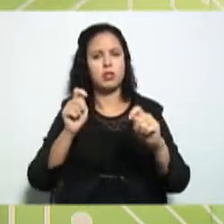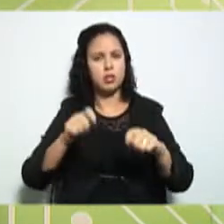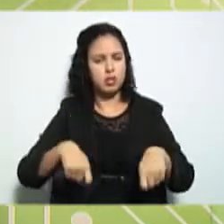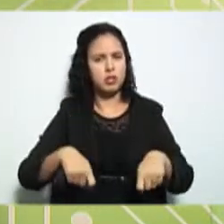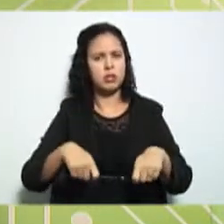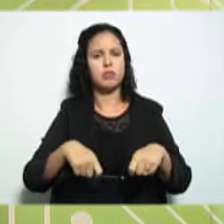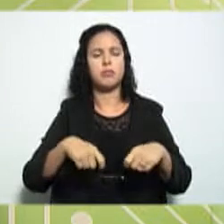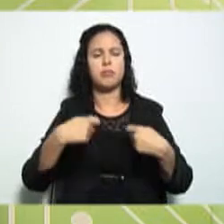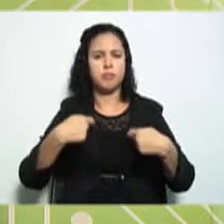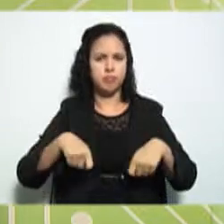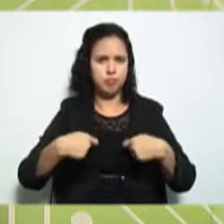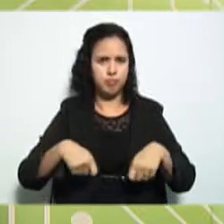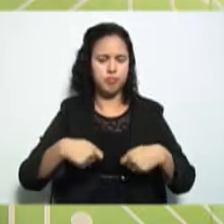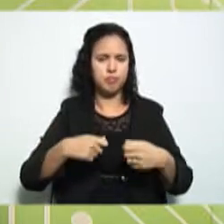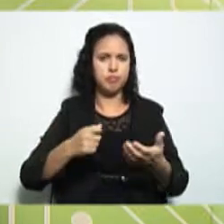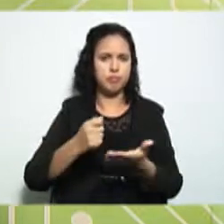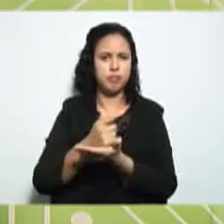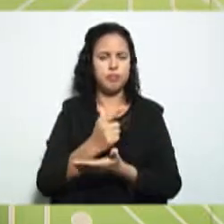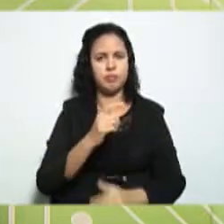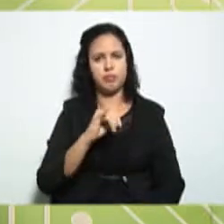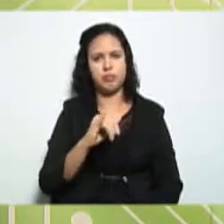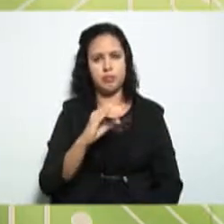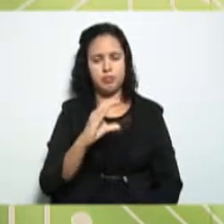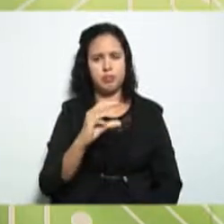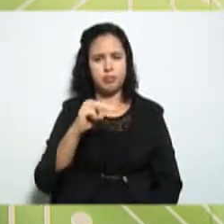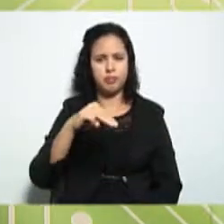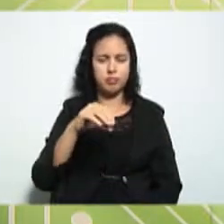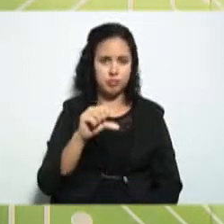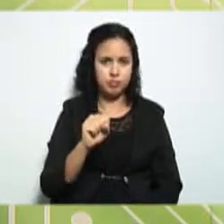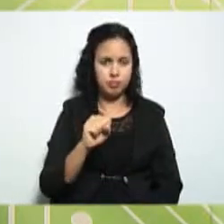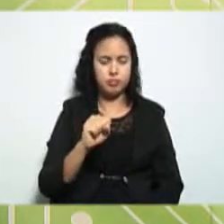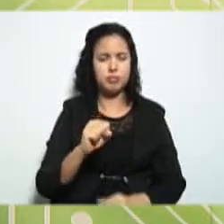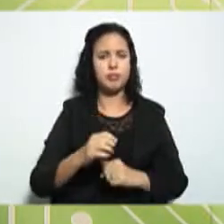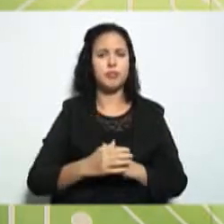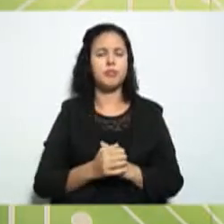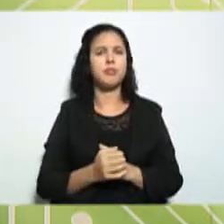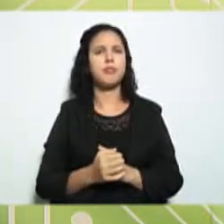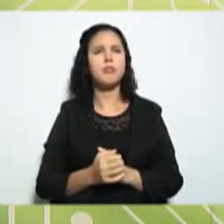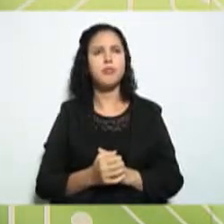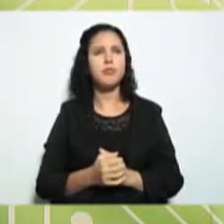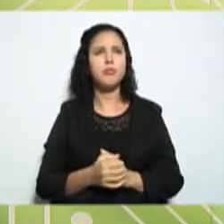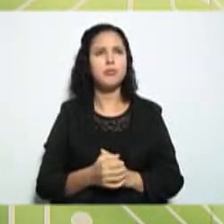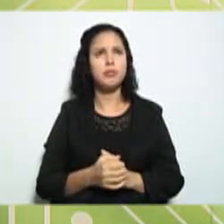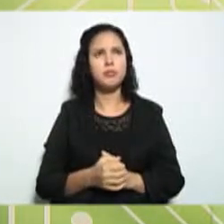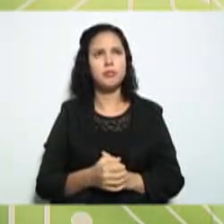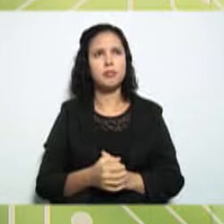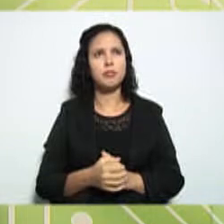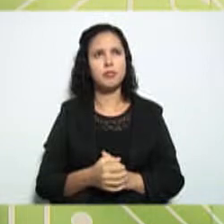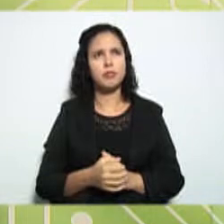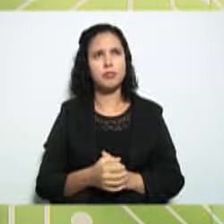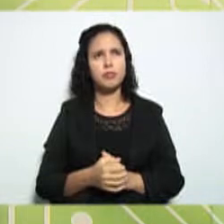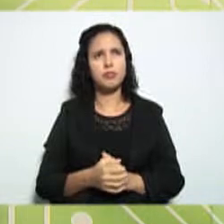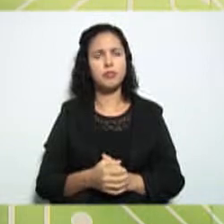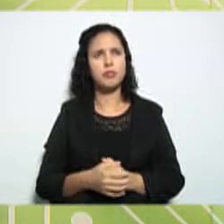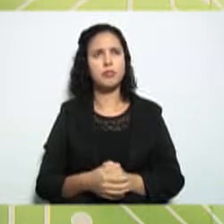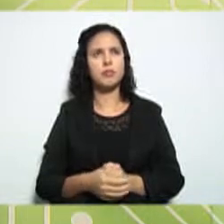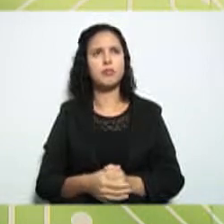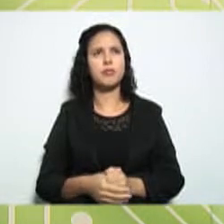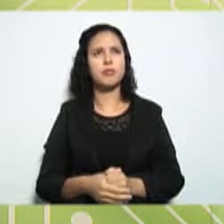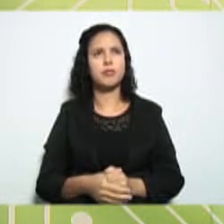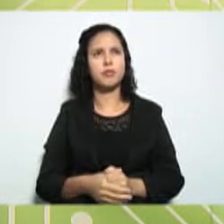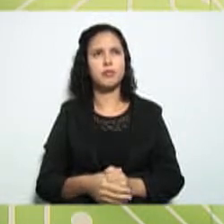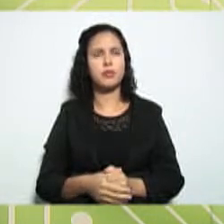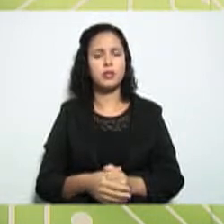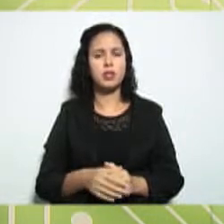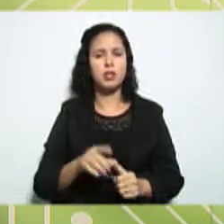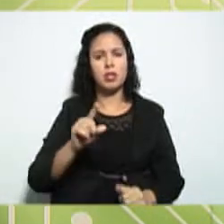vários, atividade comercial muitas vezes acontece em mais de um município, então é muito comum pagar, assim, o ICMS. E